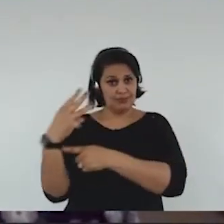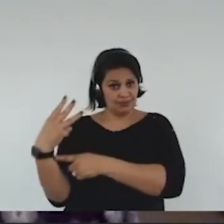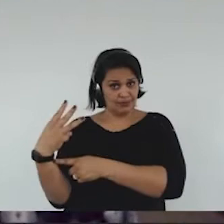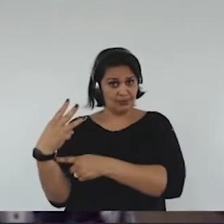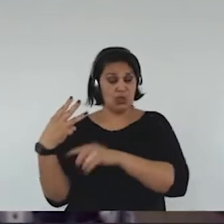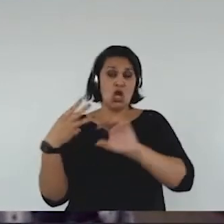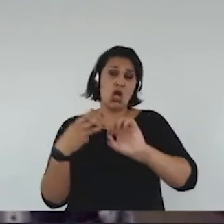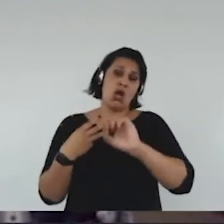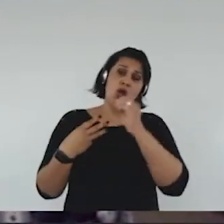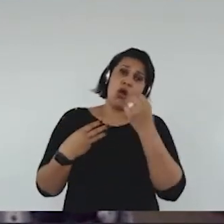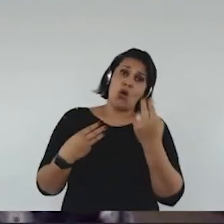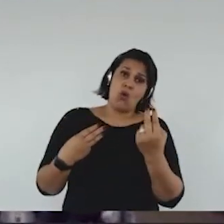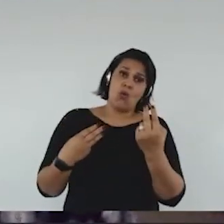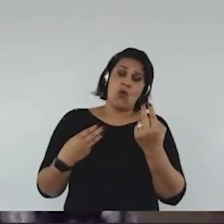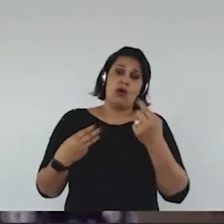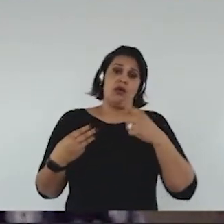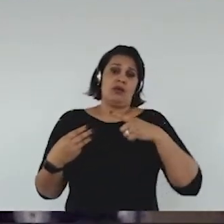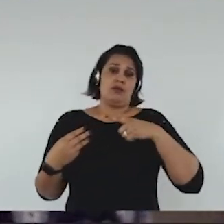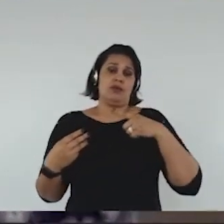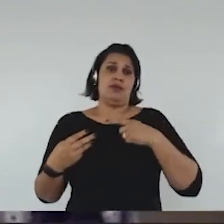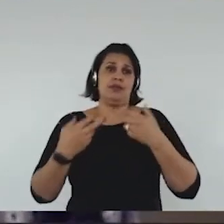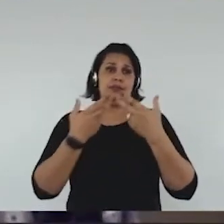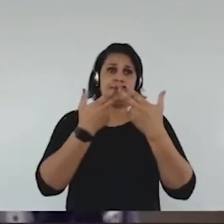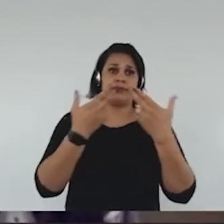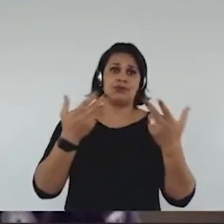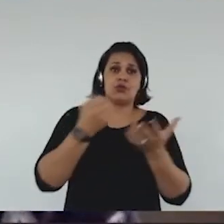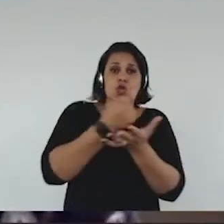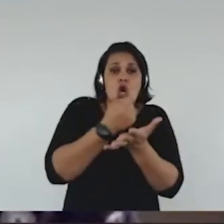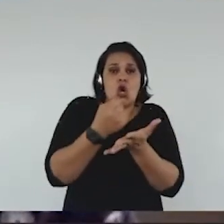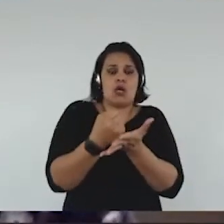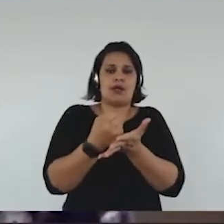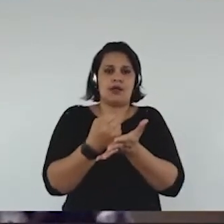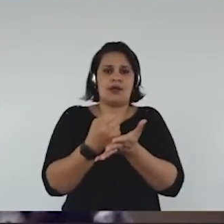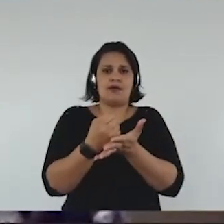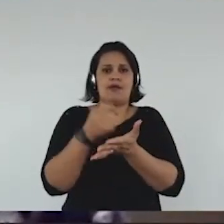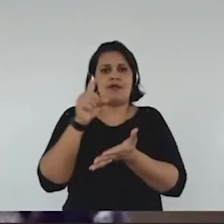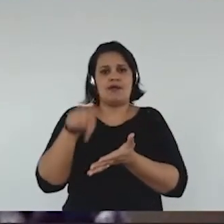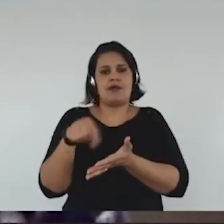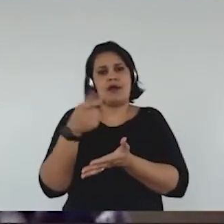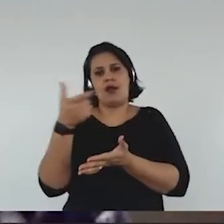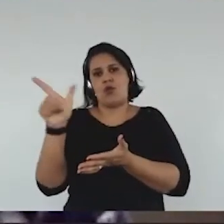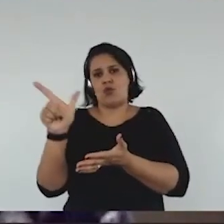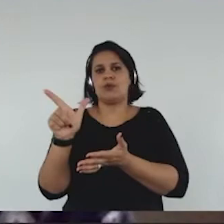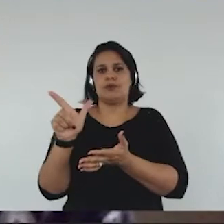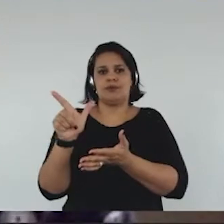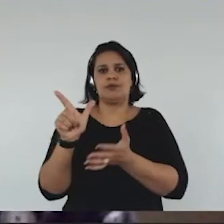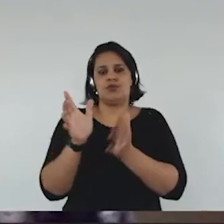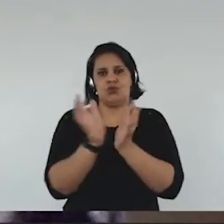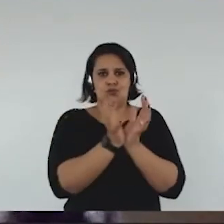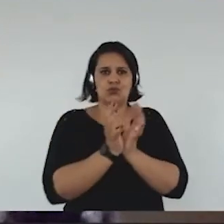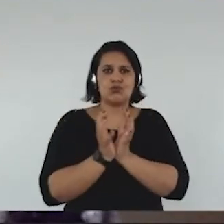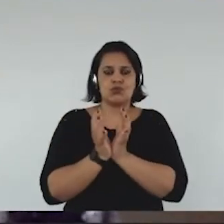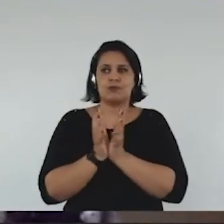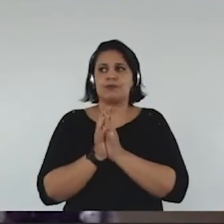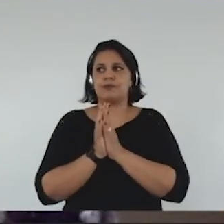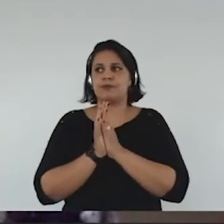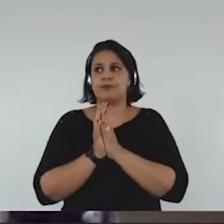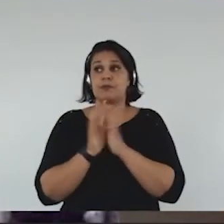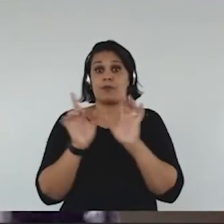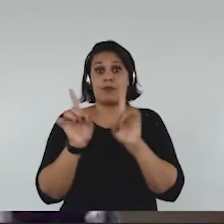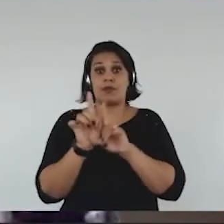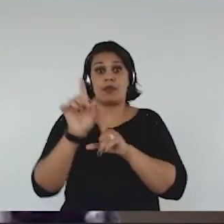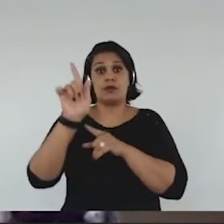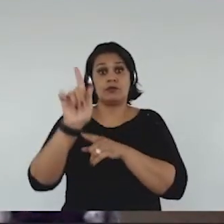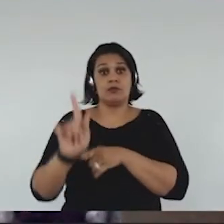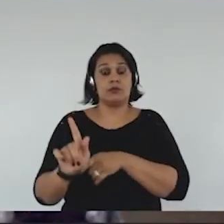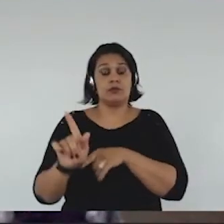ou sejam plataformas contratadas, como é o caso das outras câmaras. E o gerenciamento e a